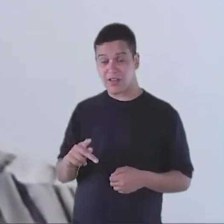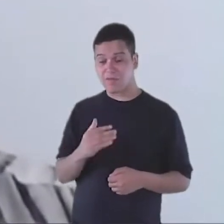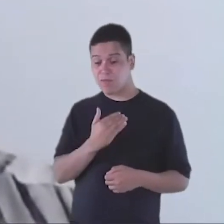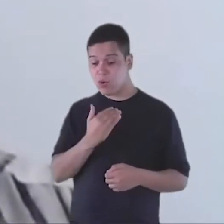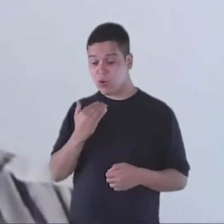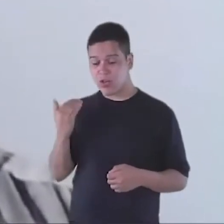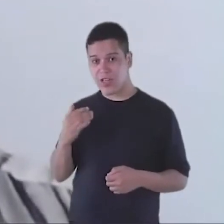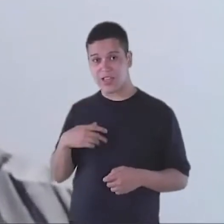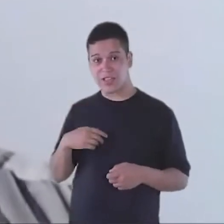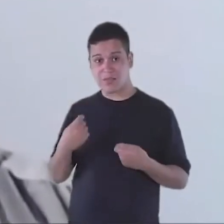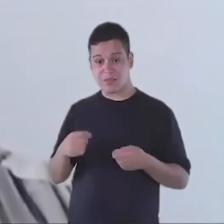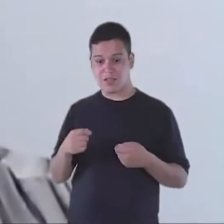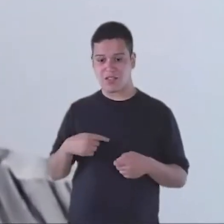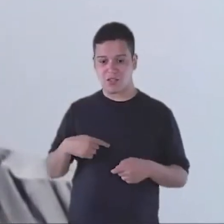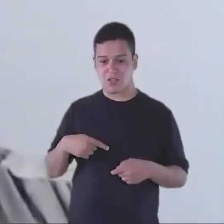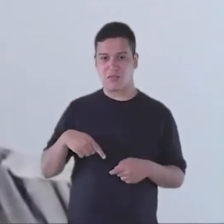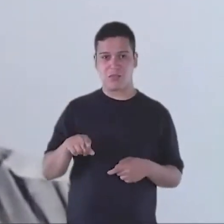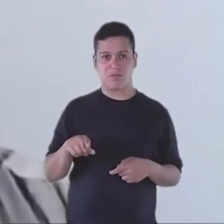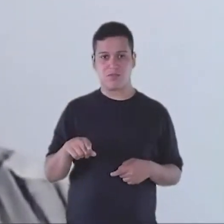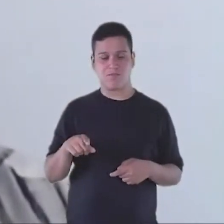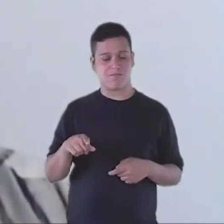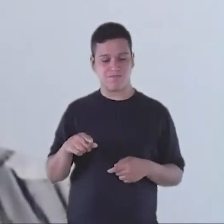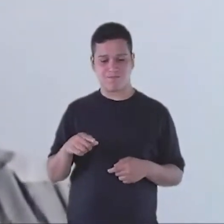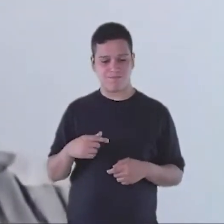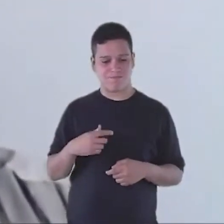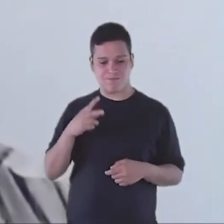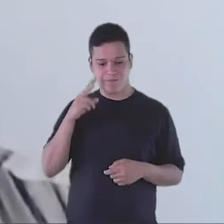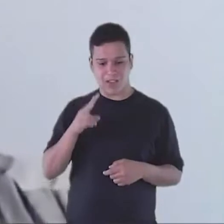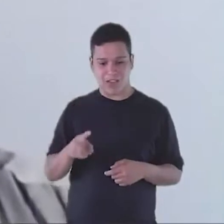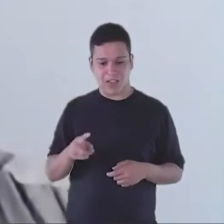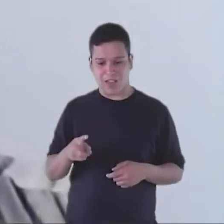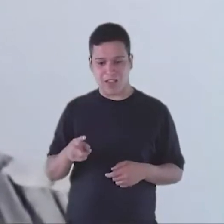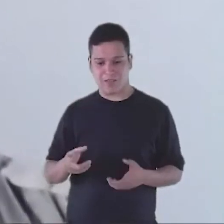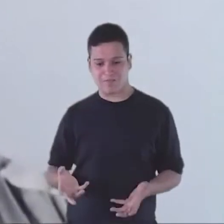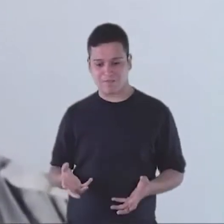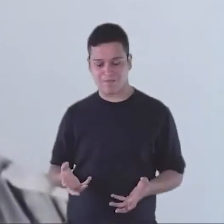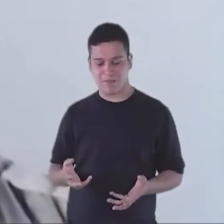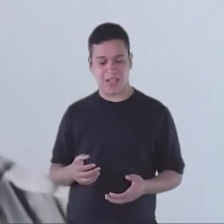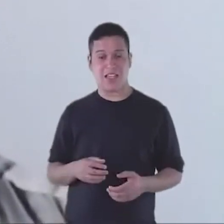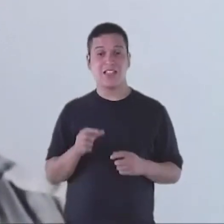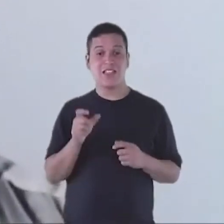ciclos, Deus é quem pede perdão.